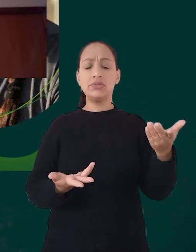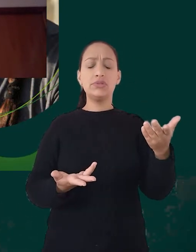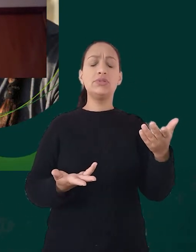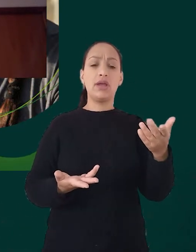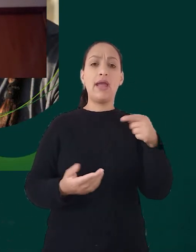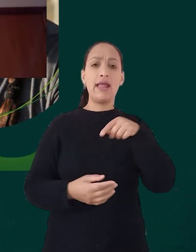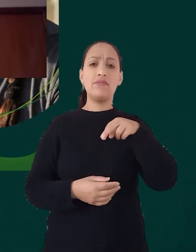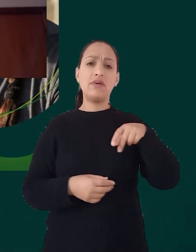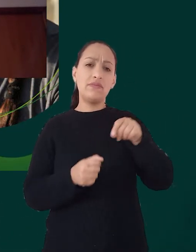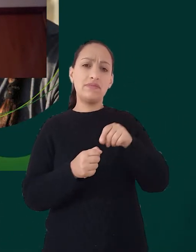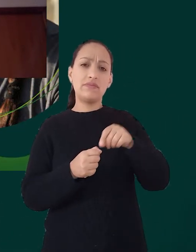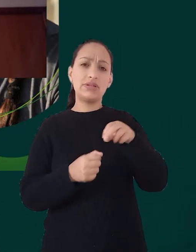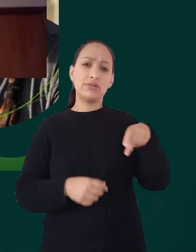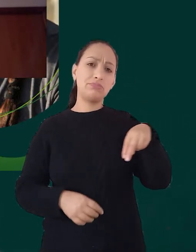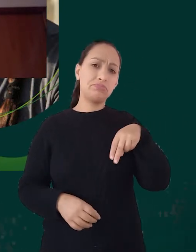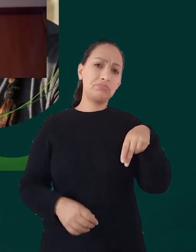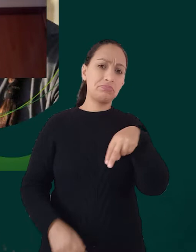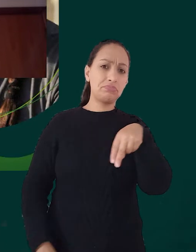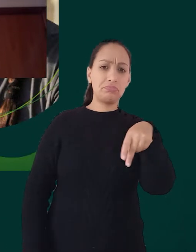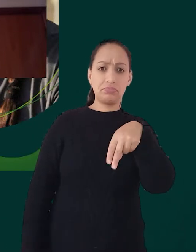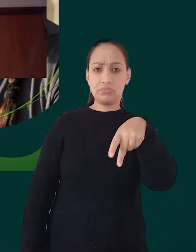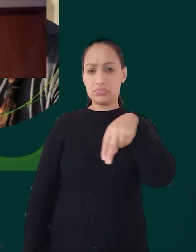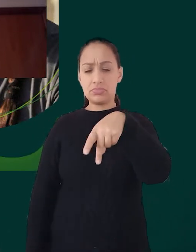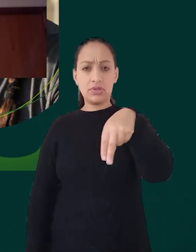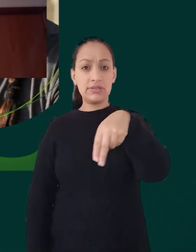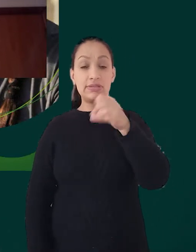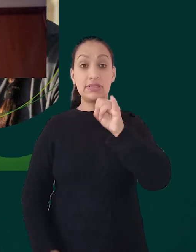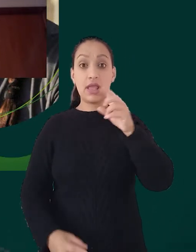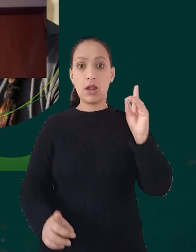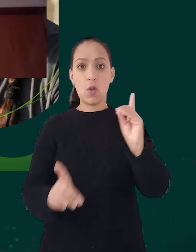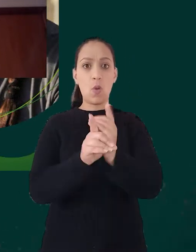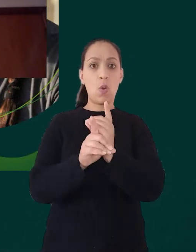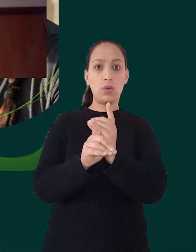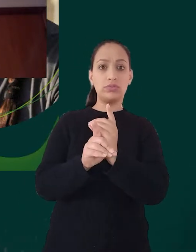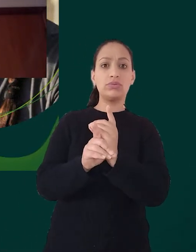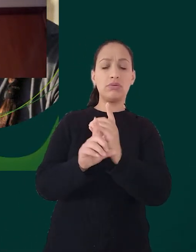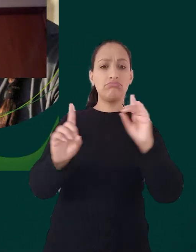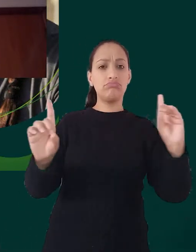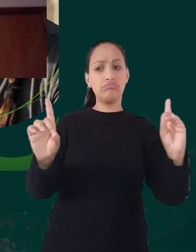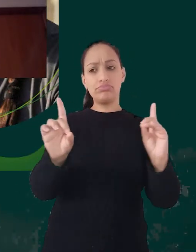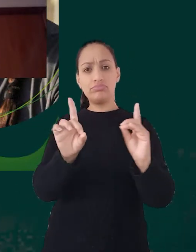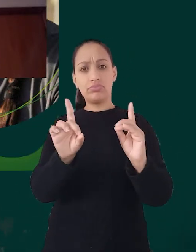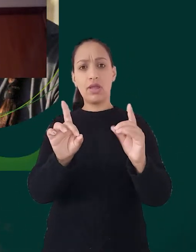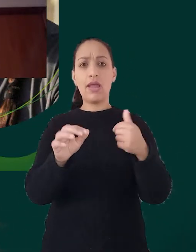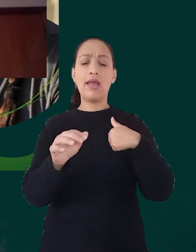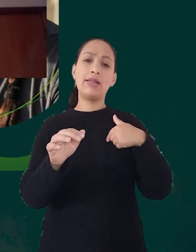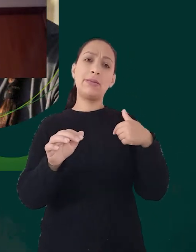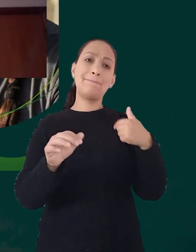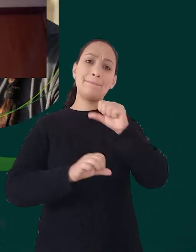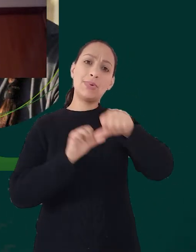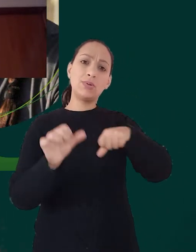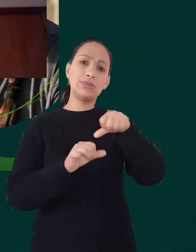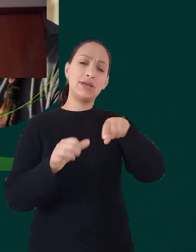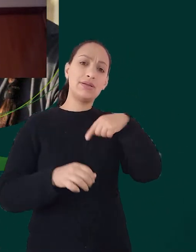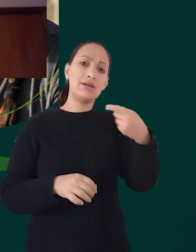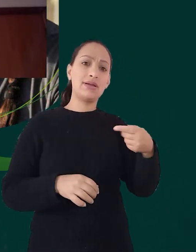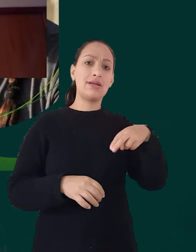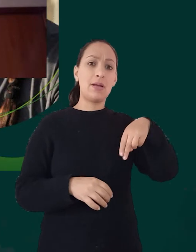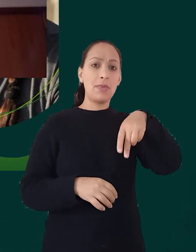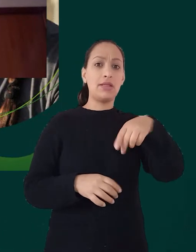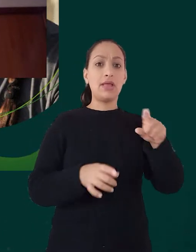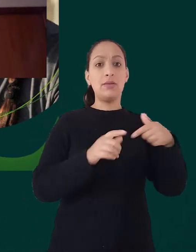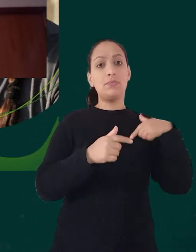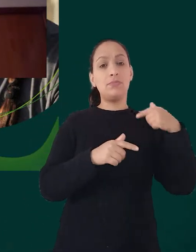uma caminhada. Dentro dessa caminhada, se ele encontra o player, ele muda o estado de caminhada para o estado